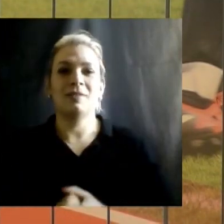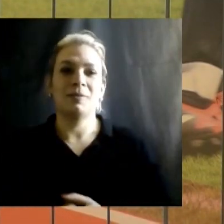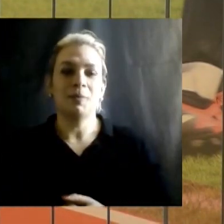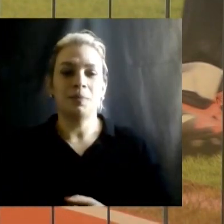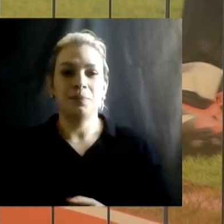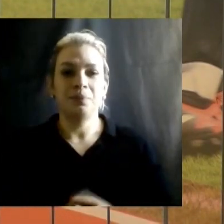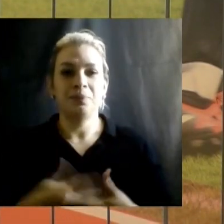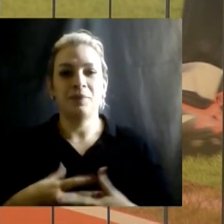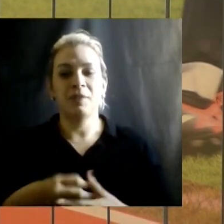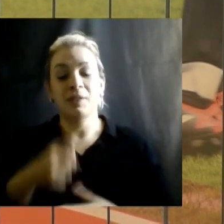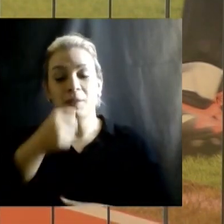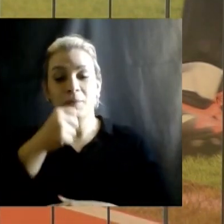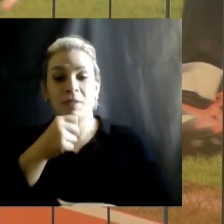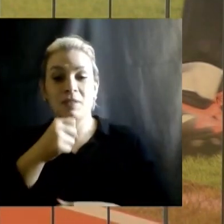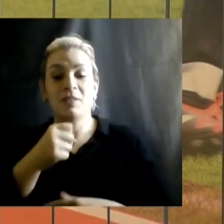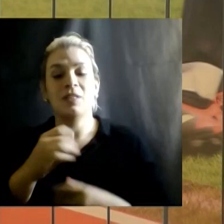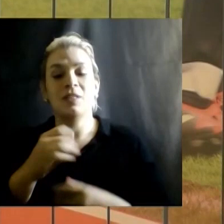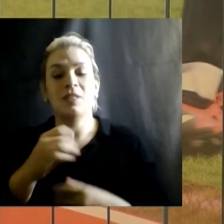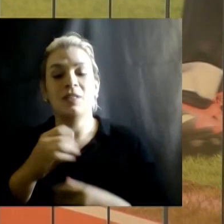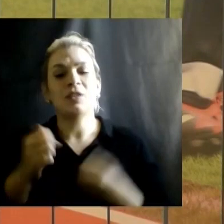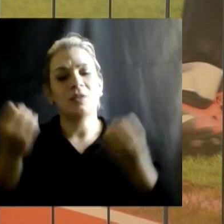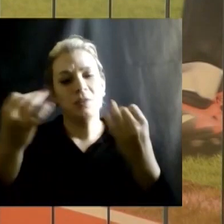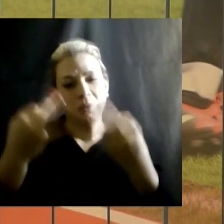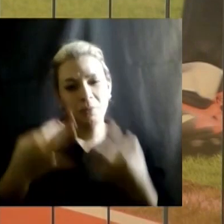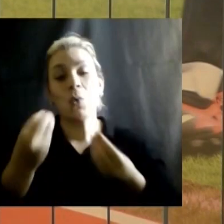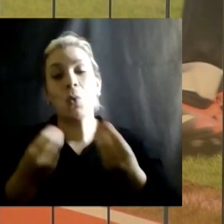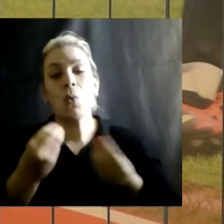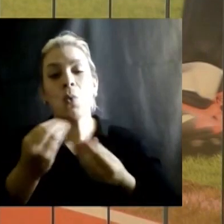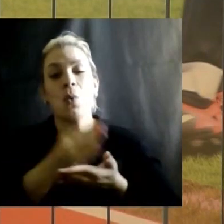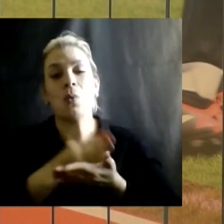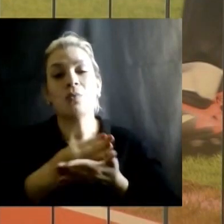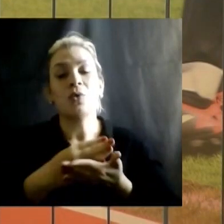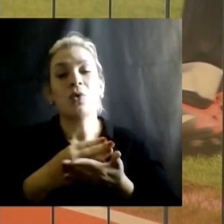acompanhar esta segunda fase no meio do povo.